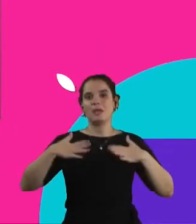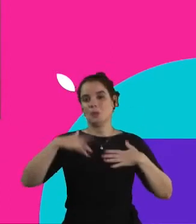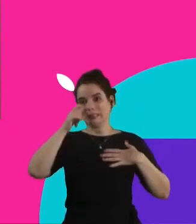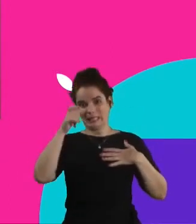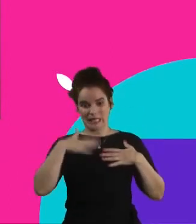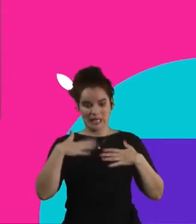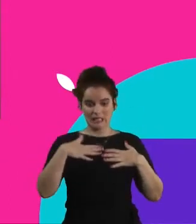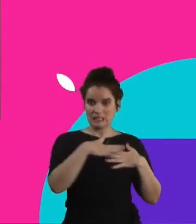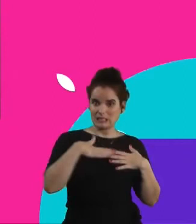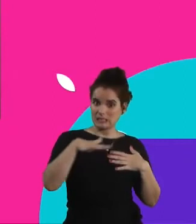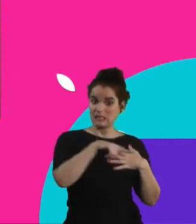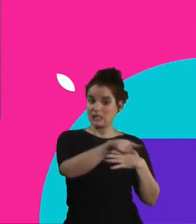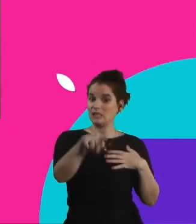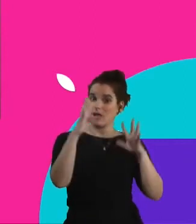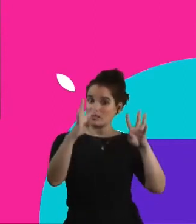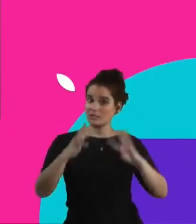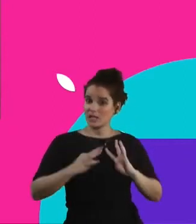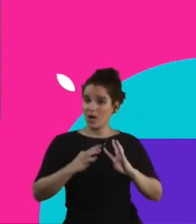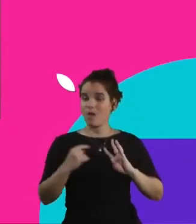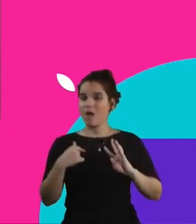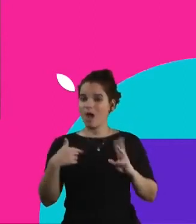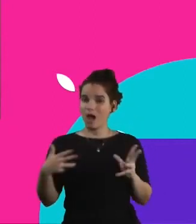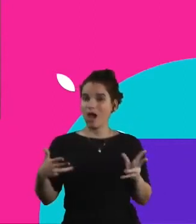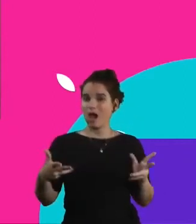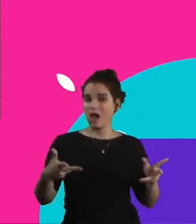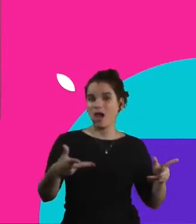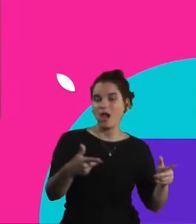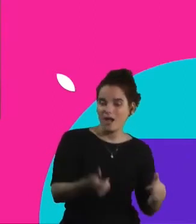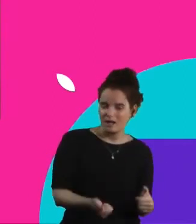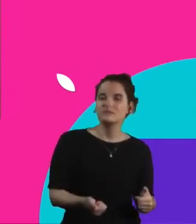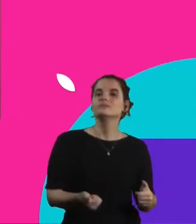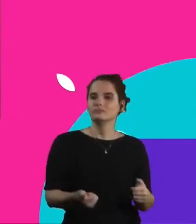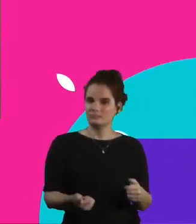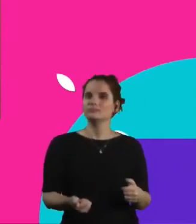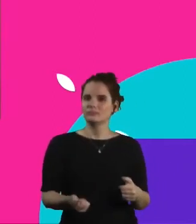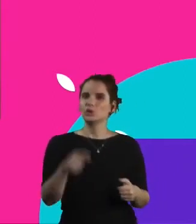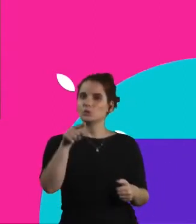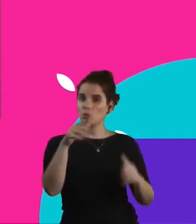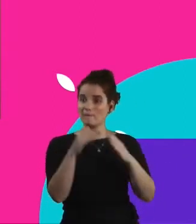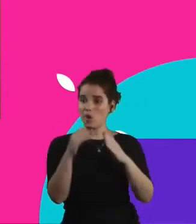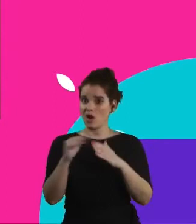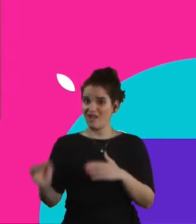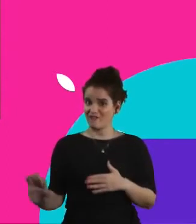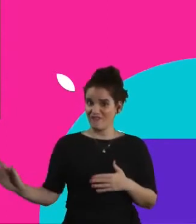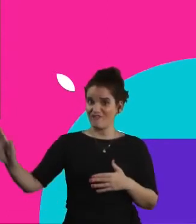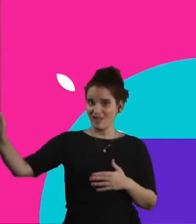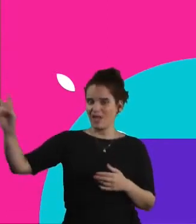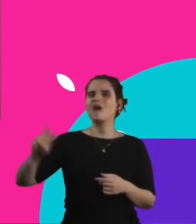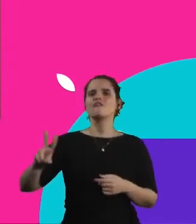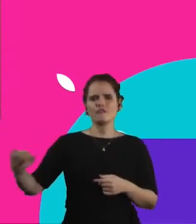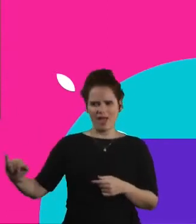esse público ouvir, que eu começo a convencer que um indivíduo que é morador da favela vai conseguir